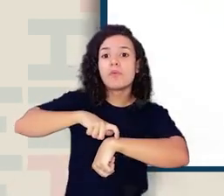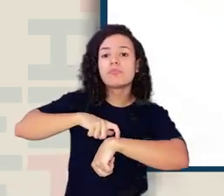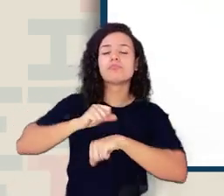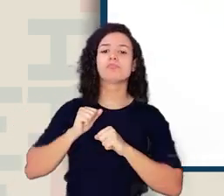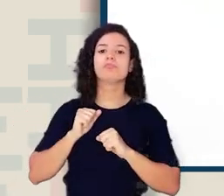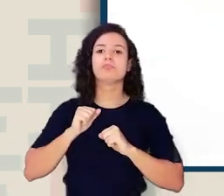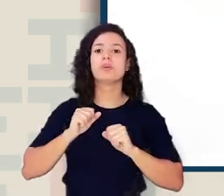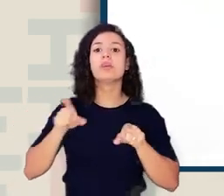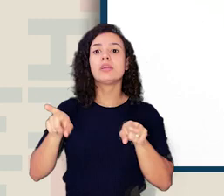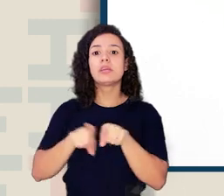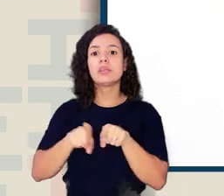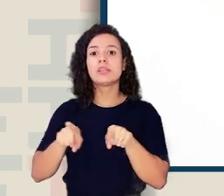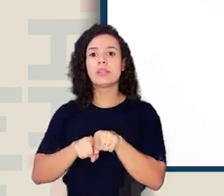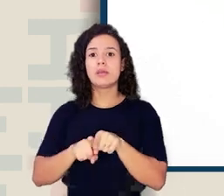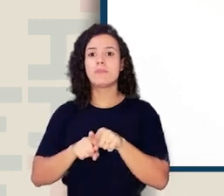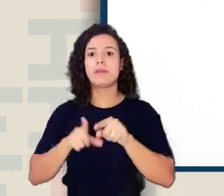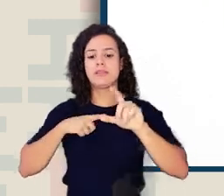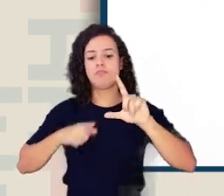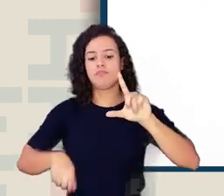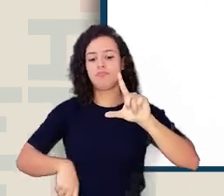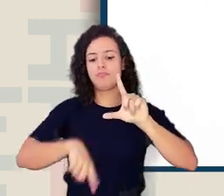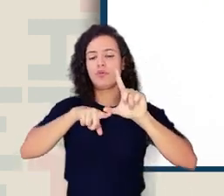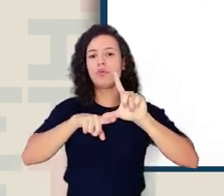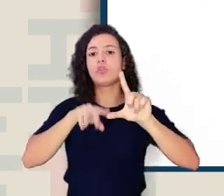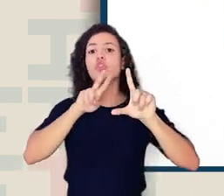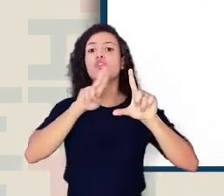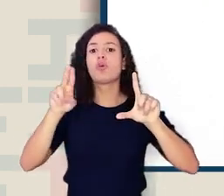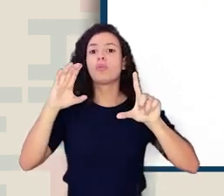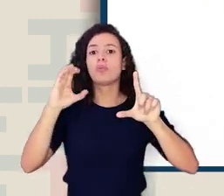tempo e no seu contratempo.